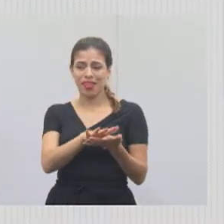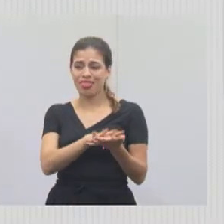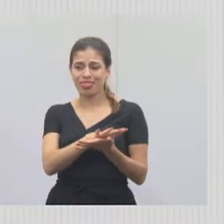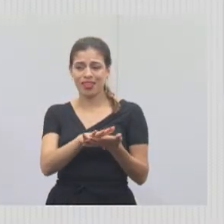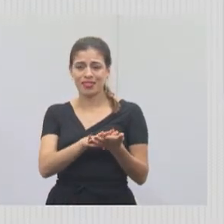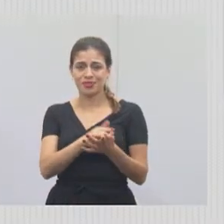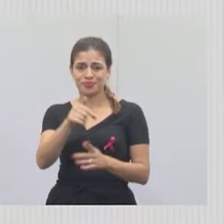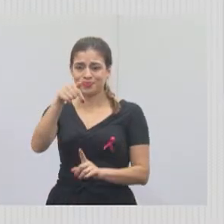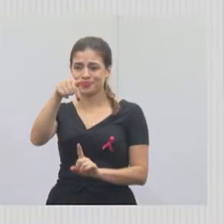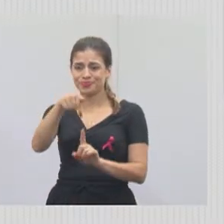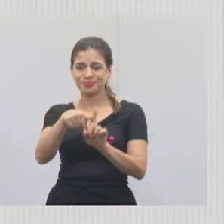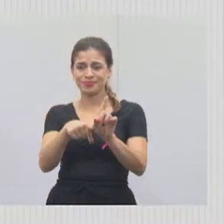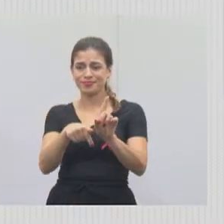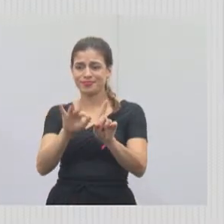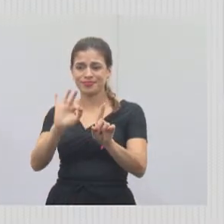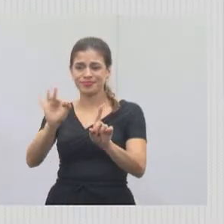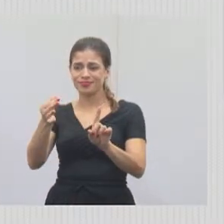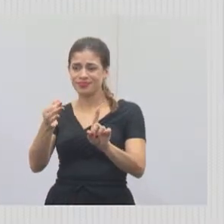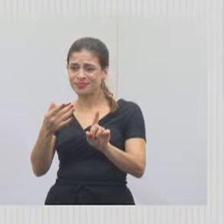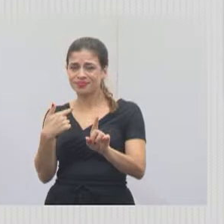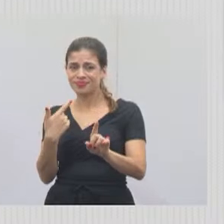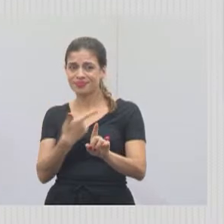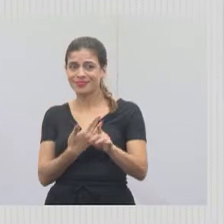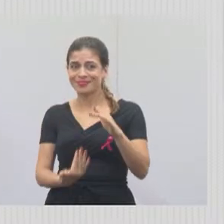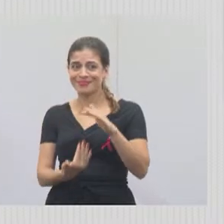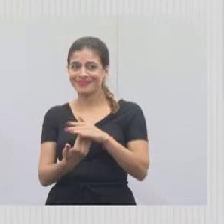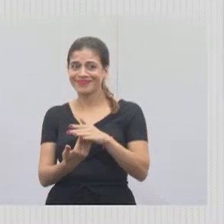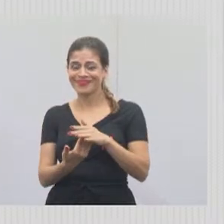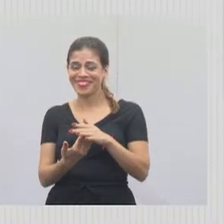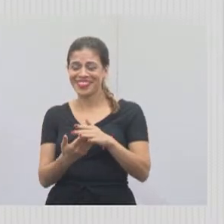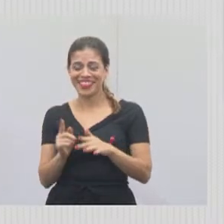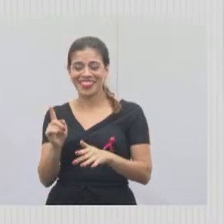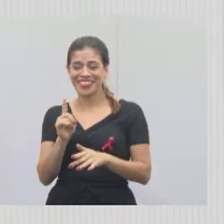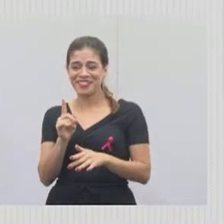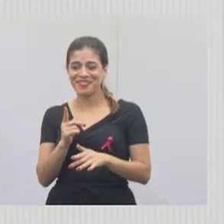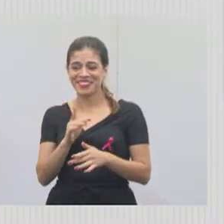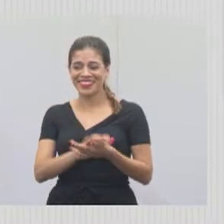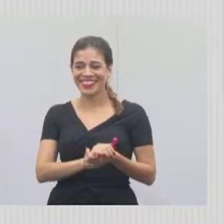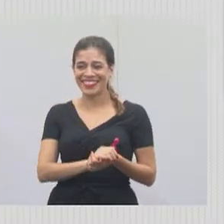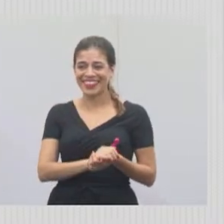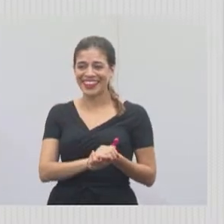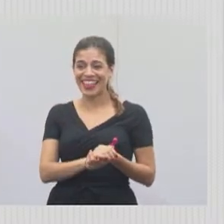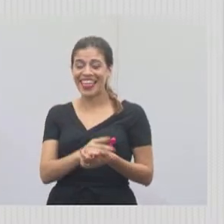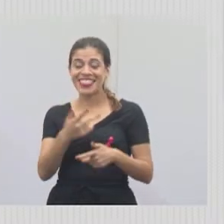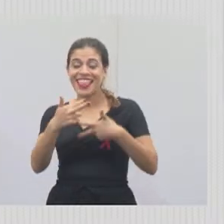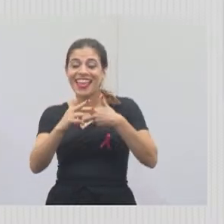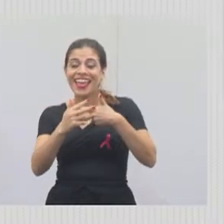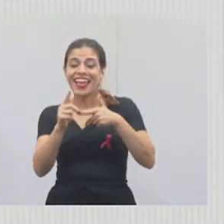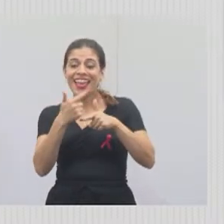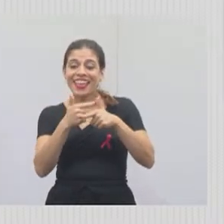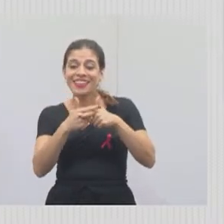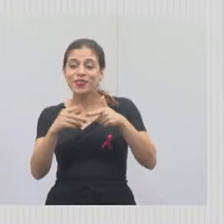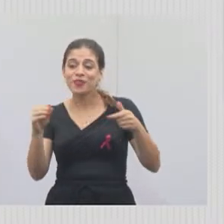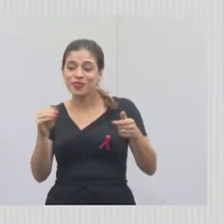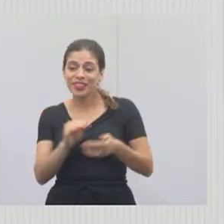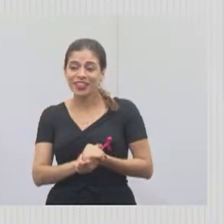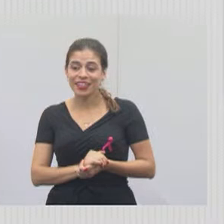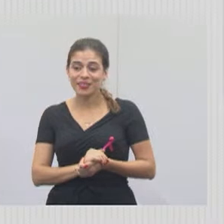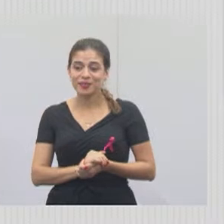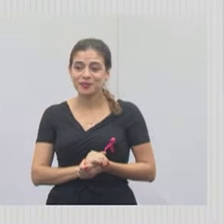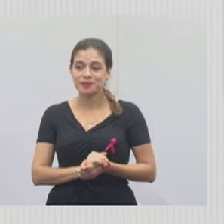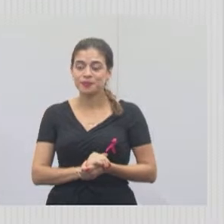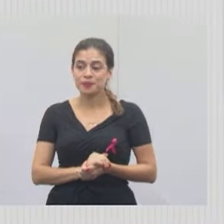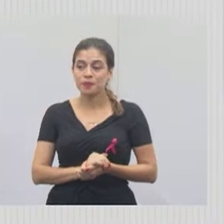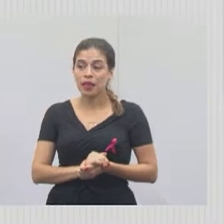até agora, 10/10, não foi resolvida esta situação. O